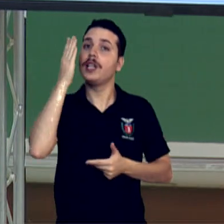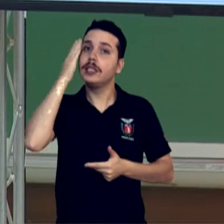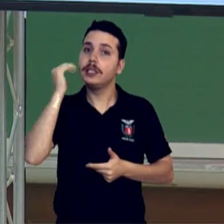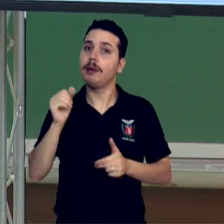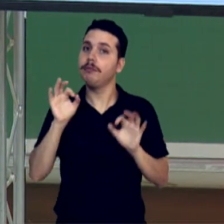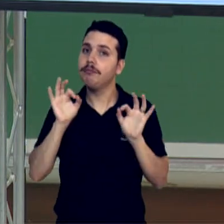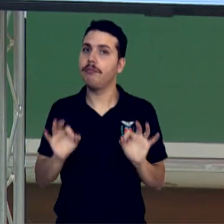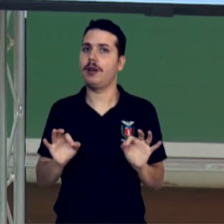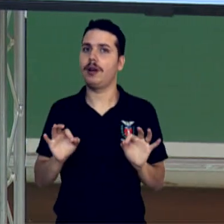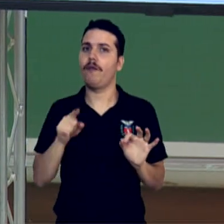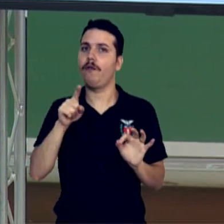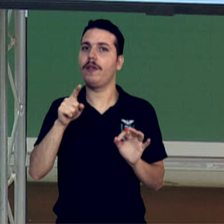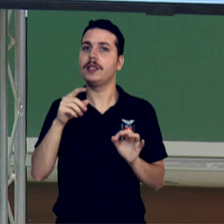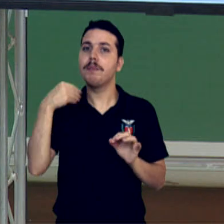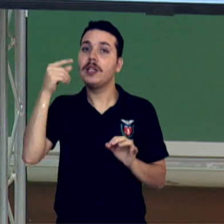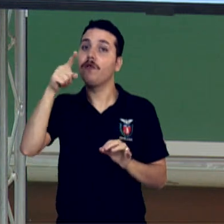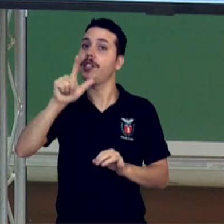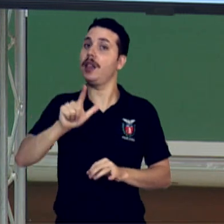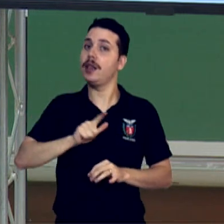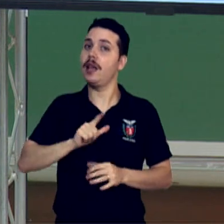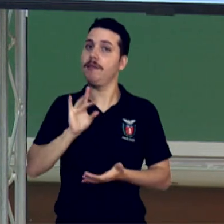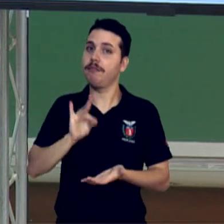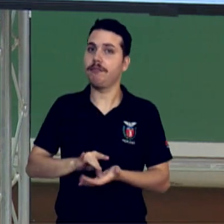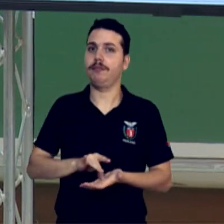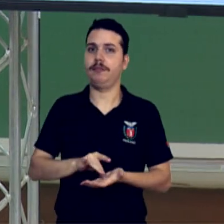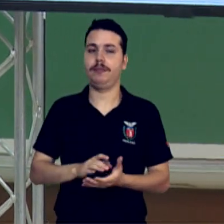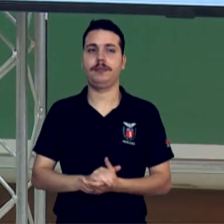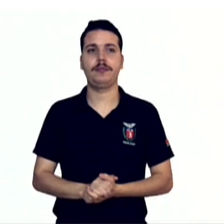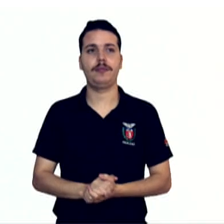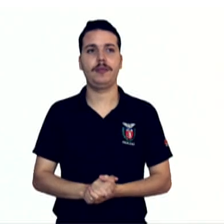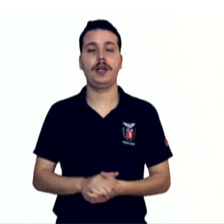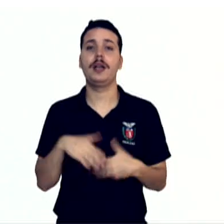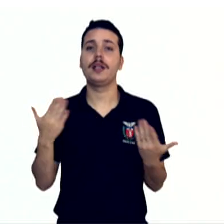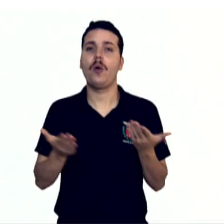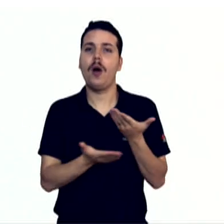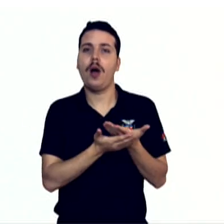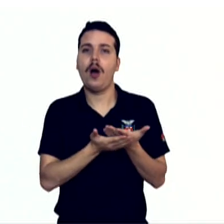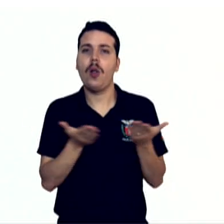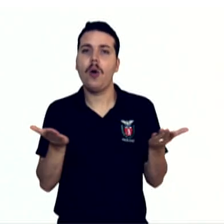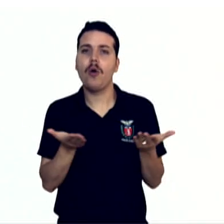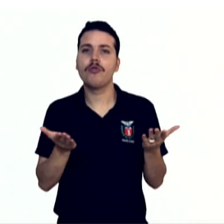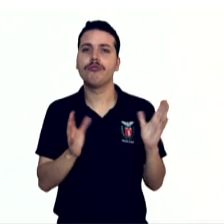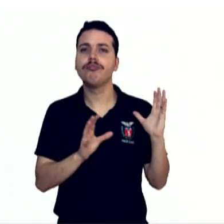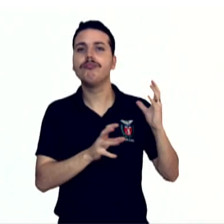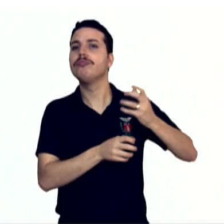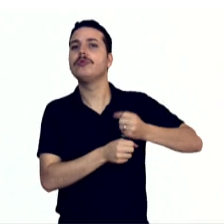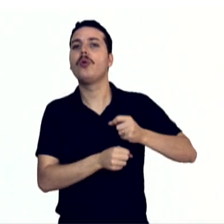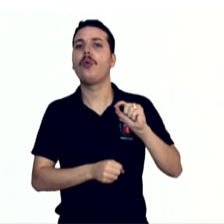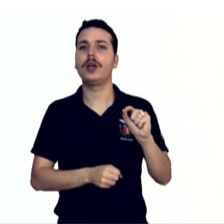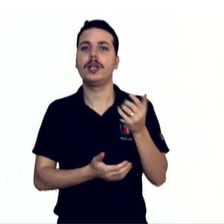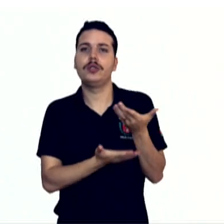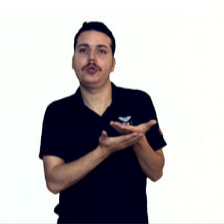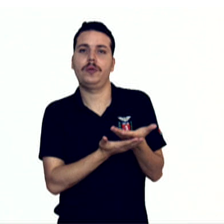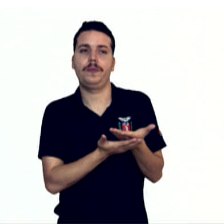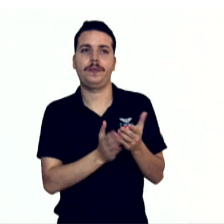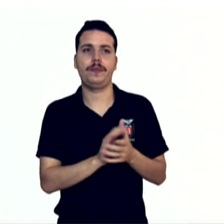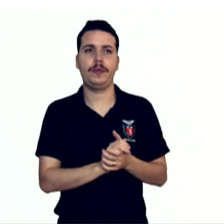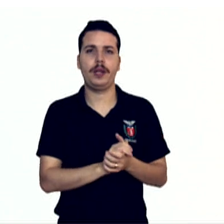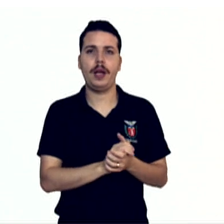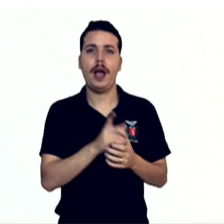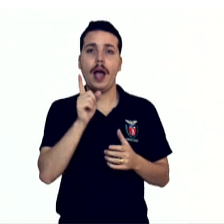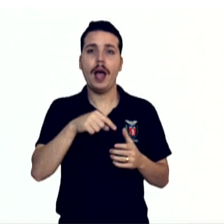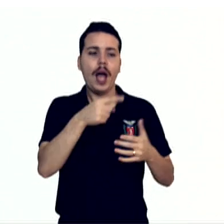você realmente tem, tá certo? Então, na aula de hoje, nós estudamos os